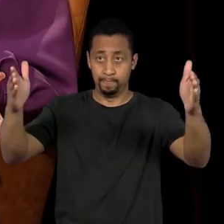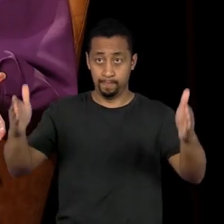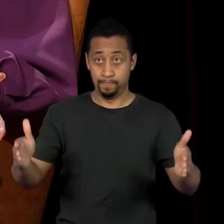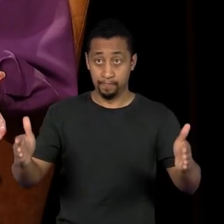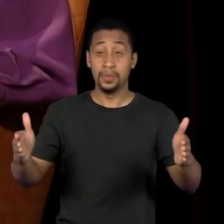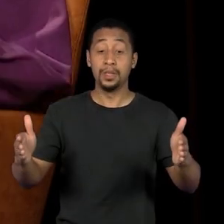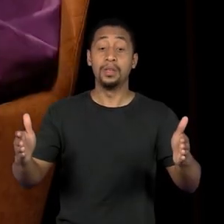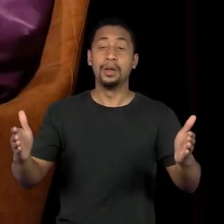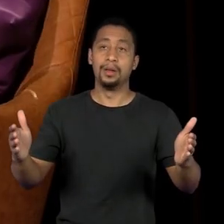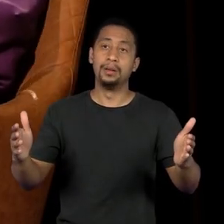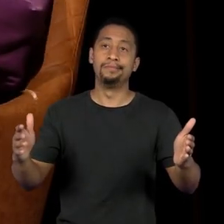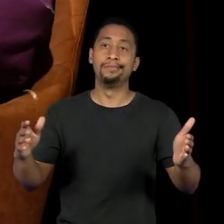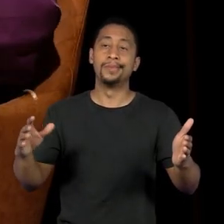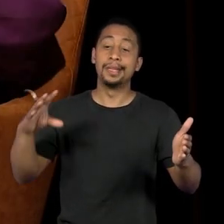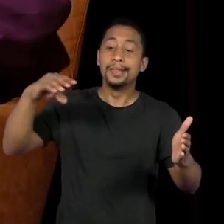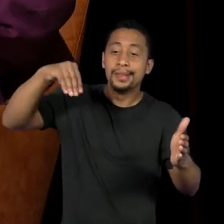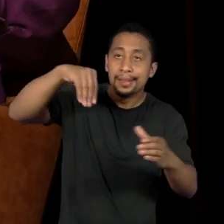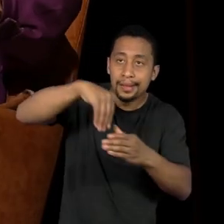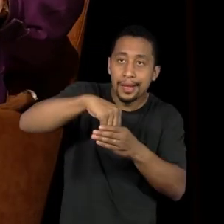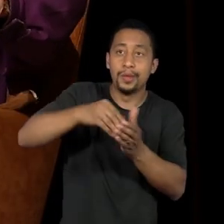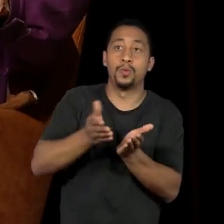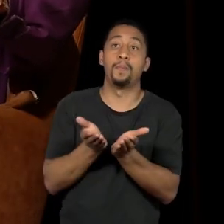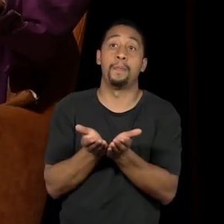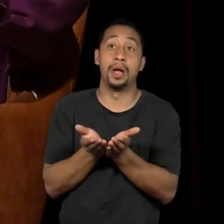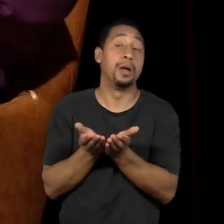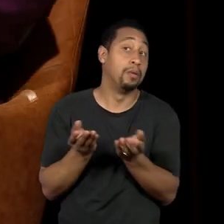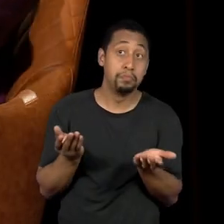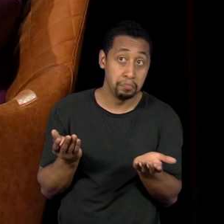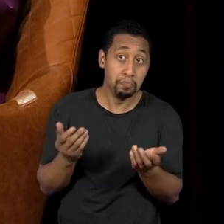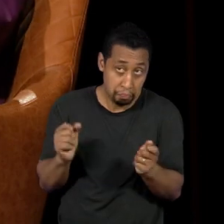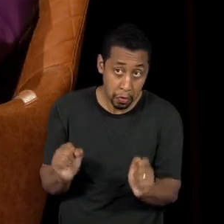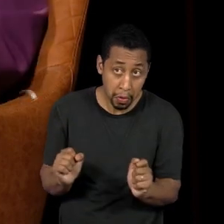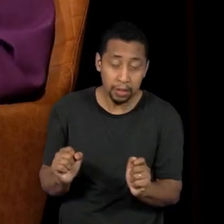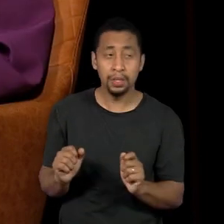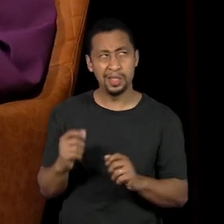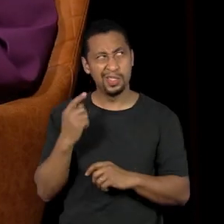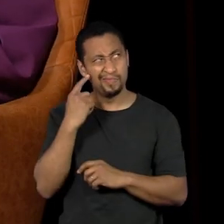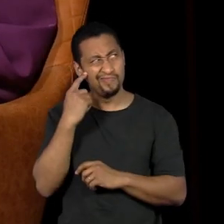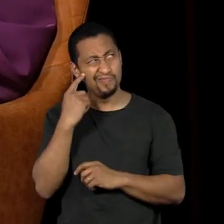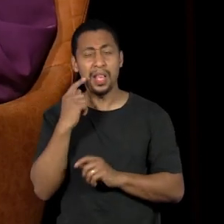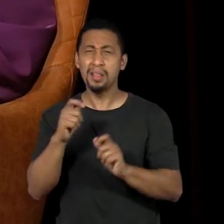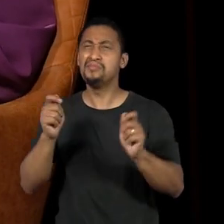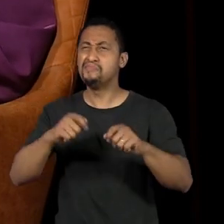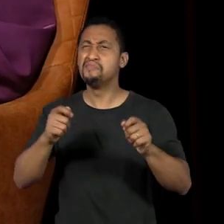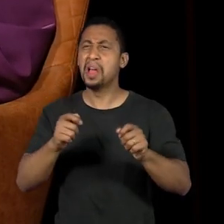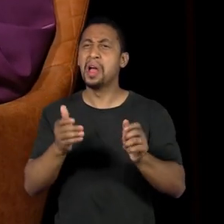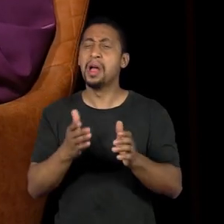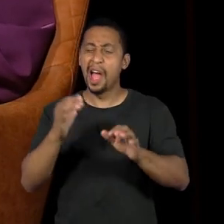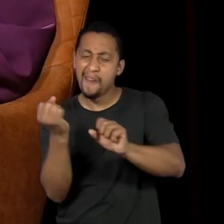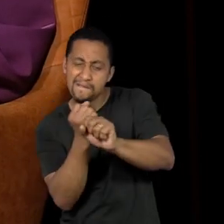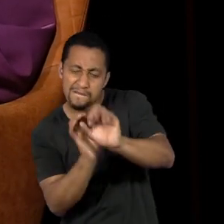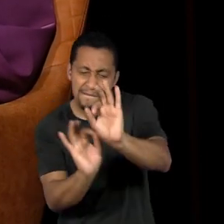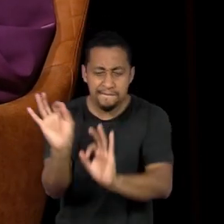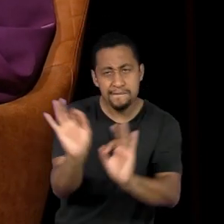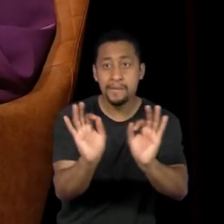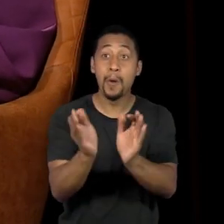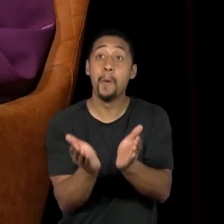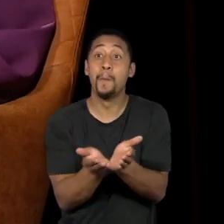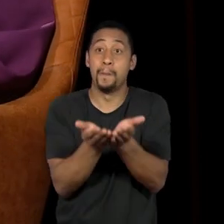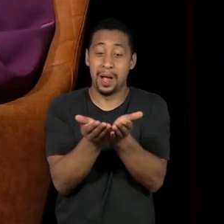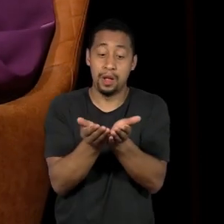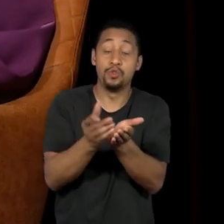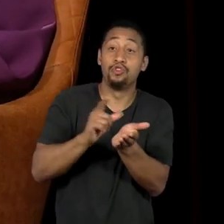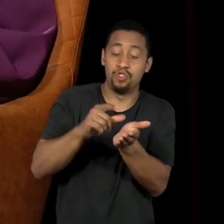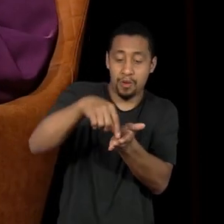foi isso que a gente fez, fizemos um palco, né? E aí nós dançamos em todos os vilarejos,